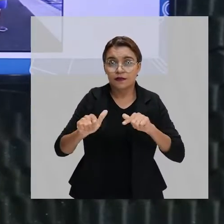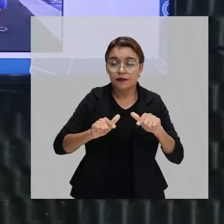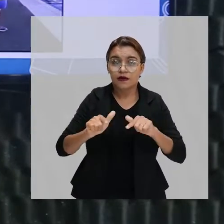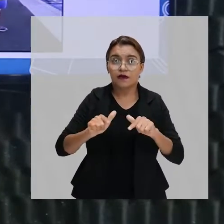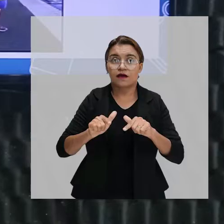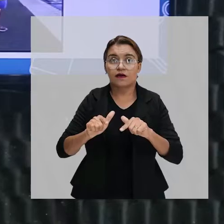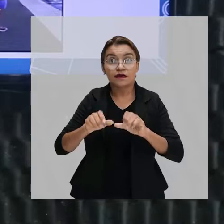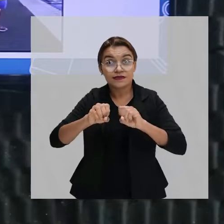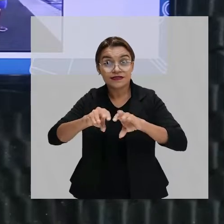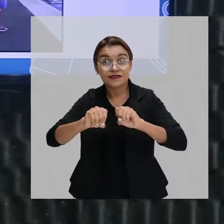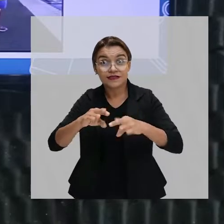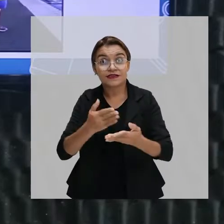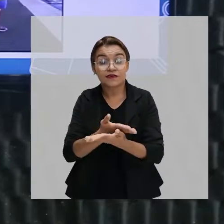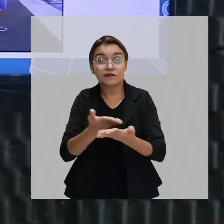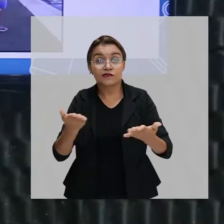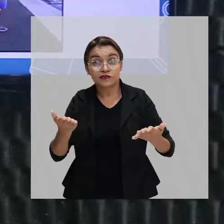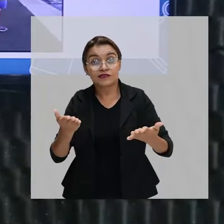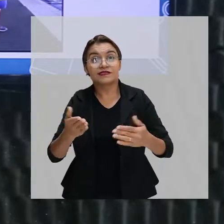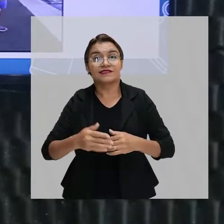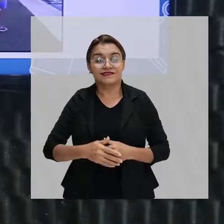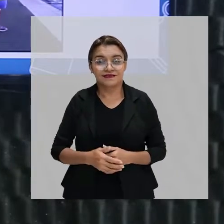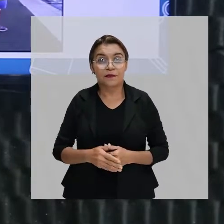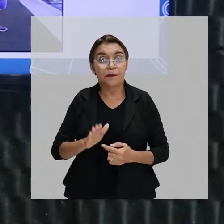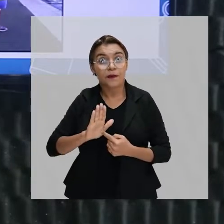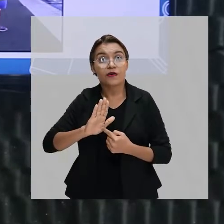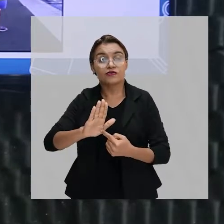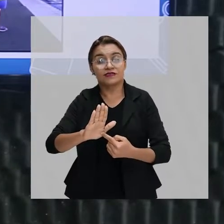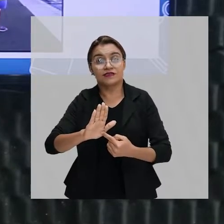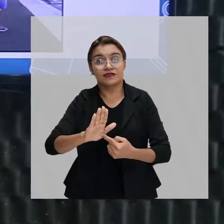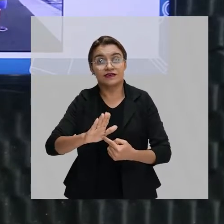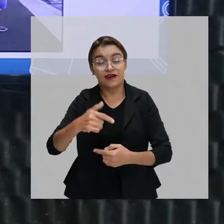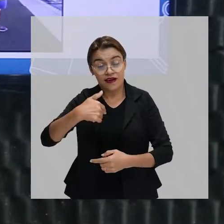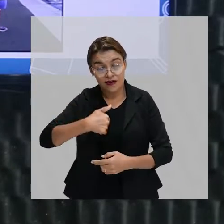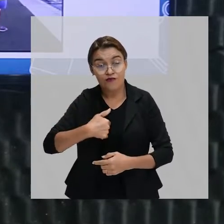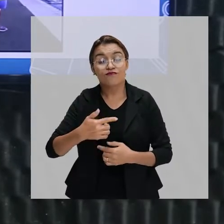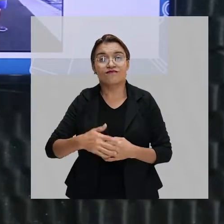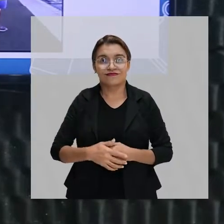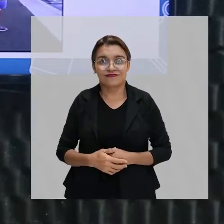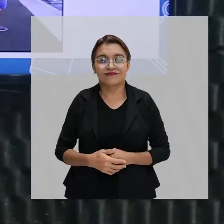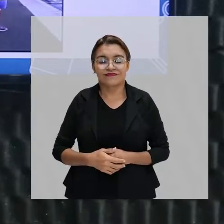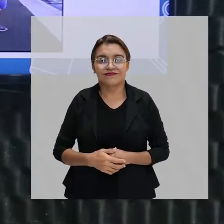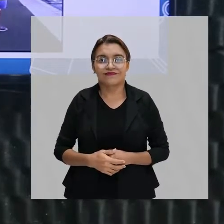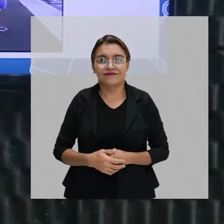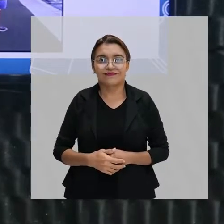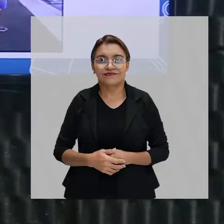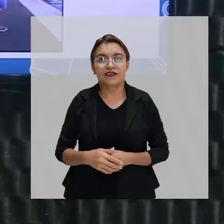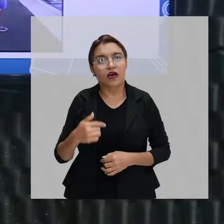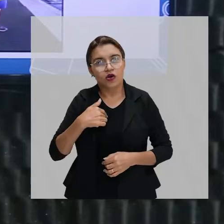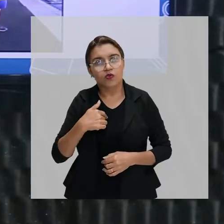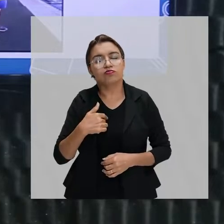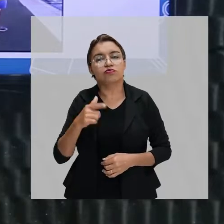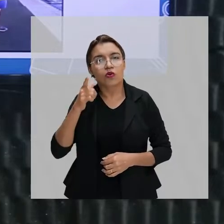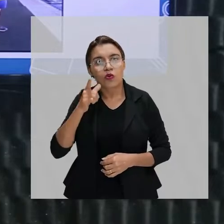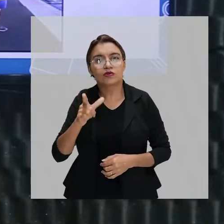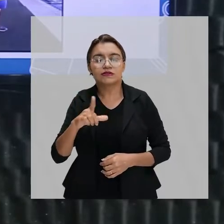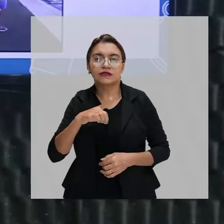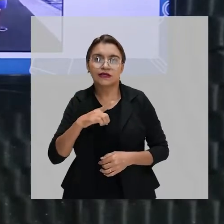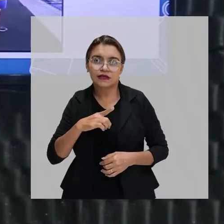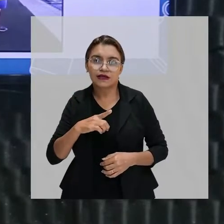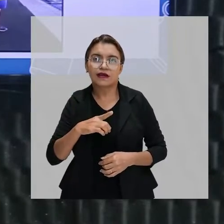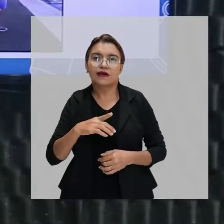aqui quer dar aula vocês na sua Plenitude para que eu consiga fazer isso com tranquilidade